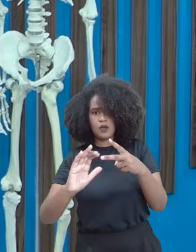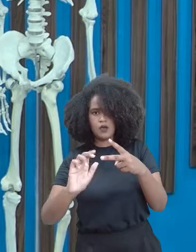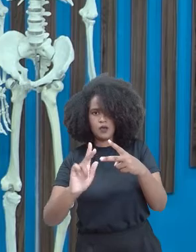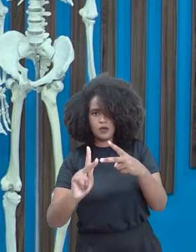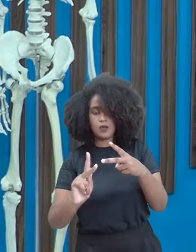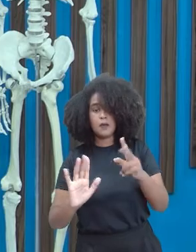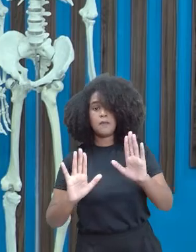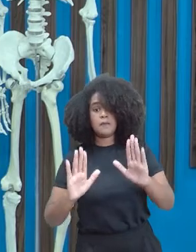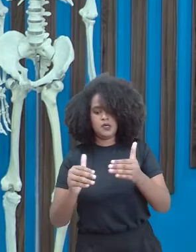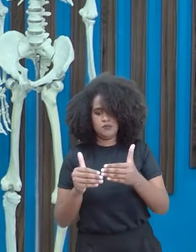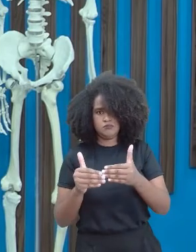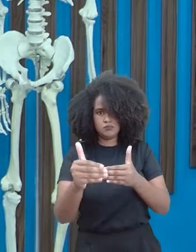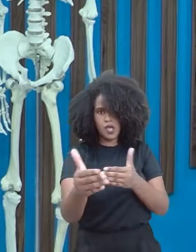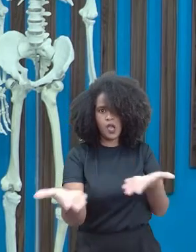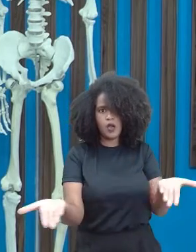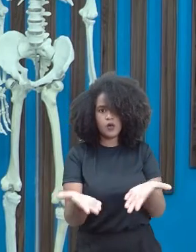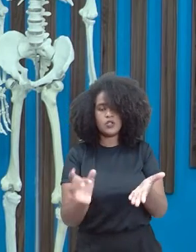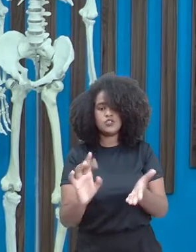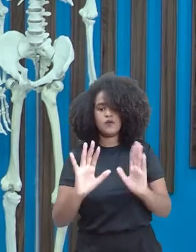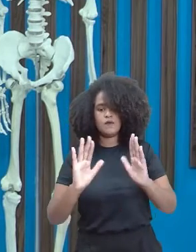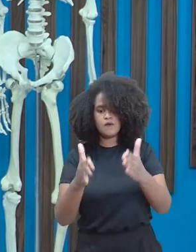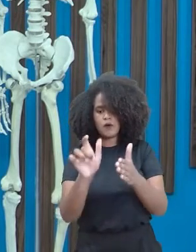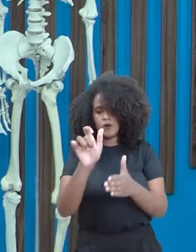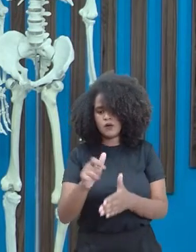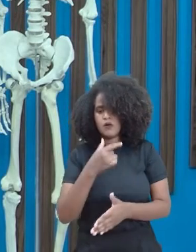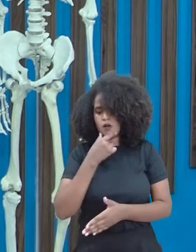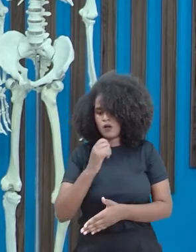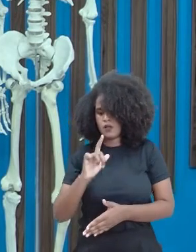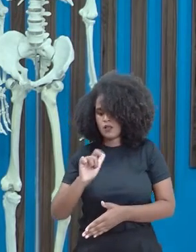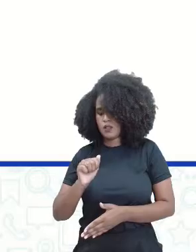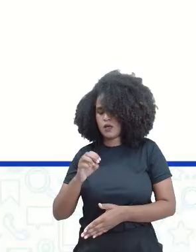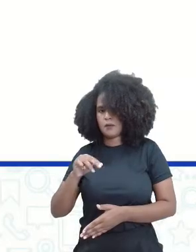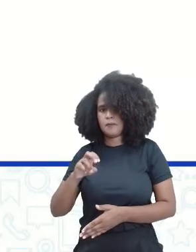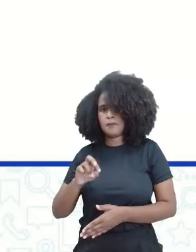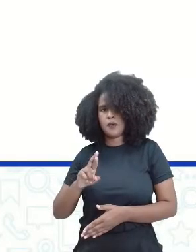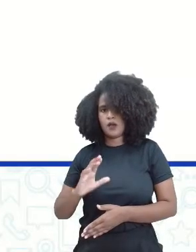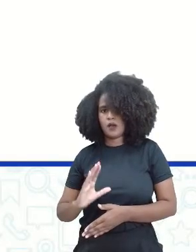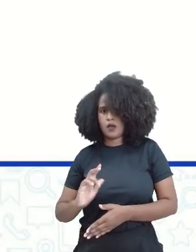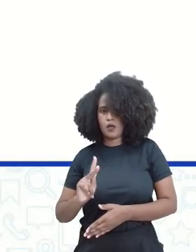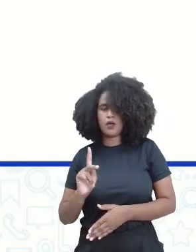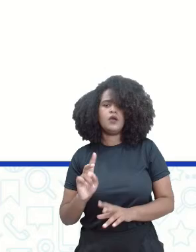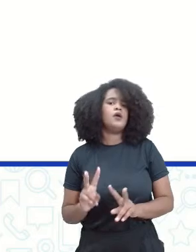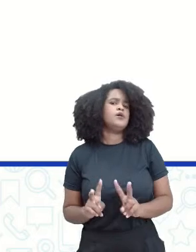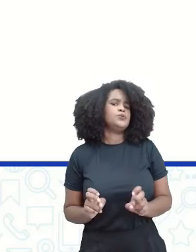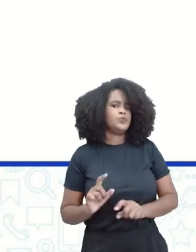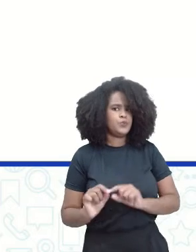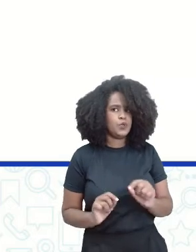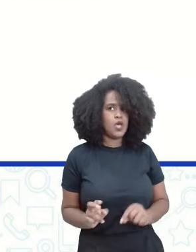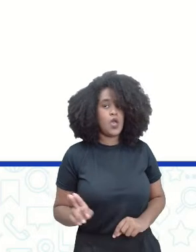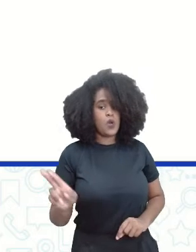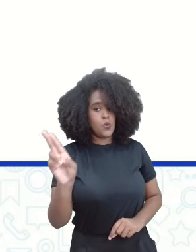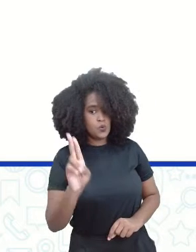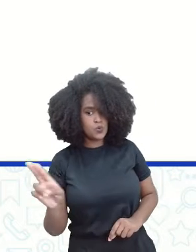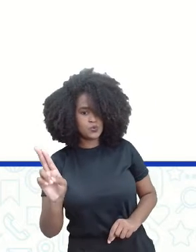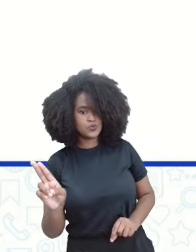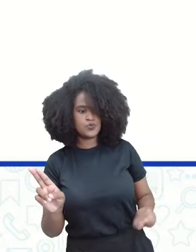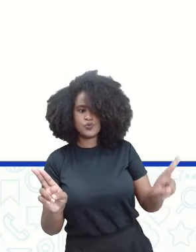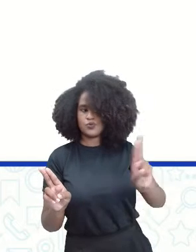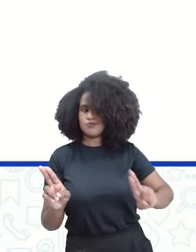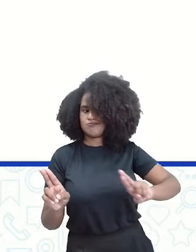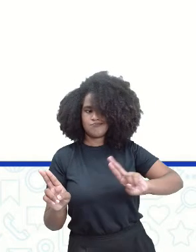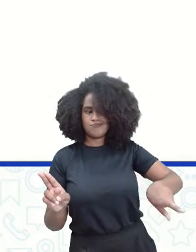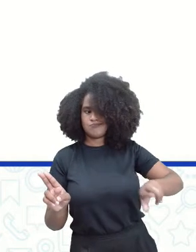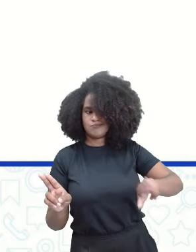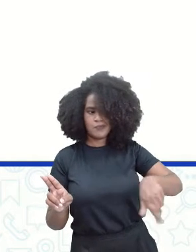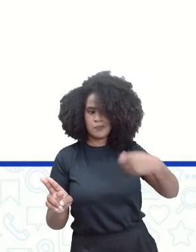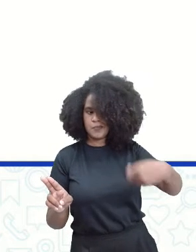que Lamarck falava. Então ele fala aí da lei do uso e desuso. Quero deixar bem claro, toda vez que vocês na